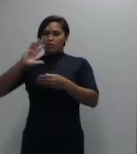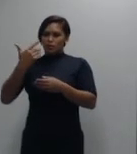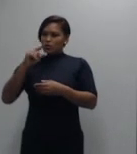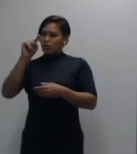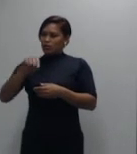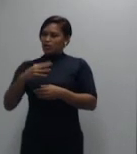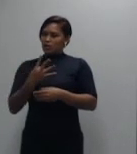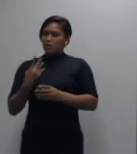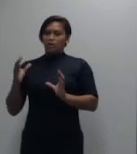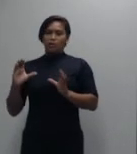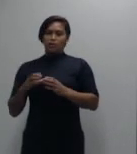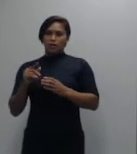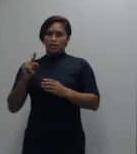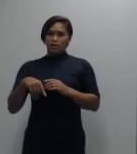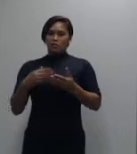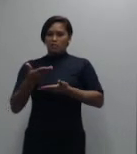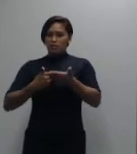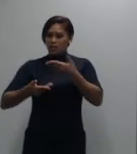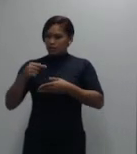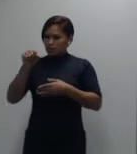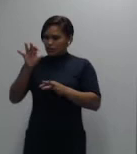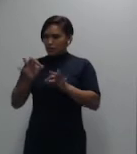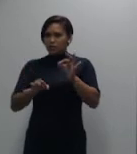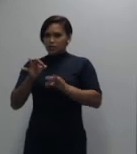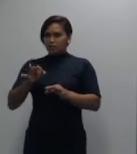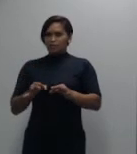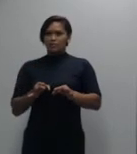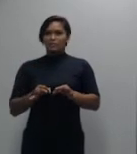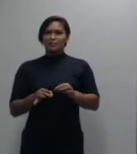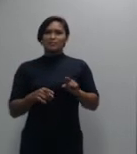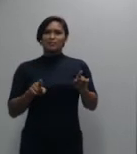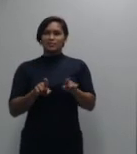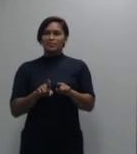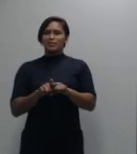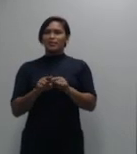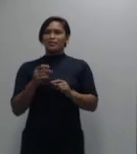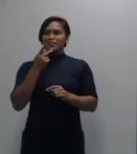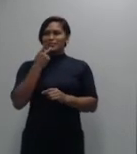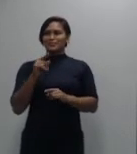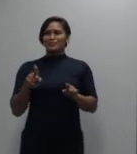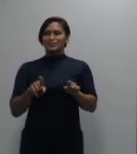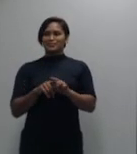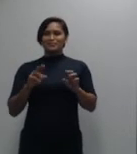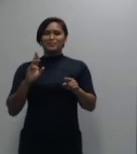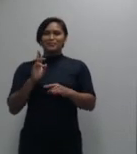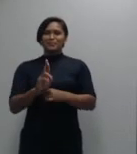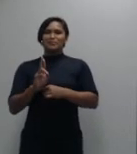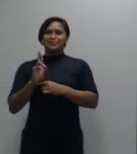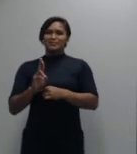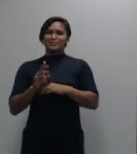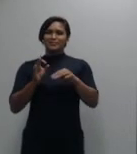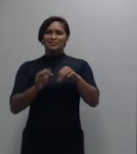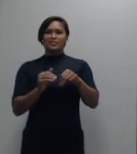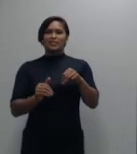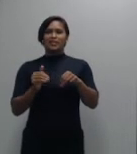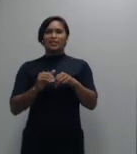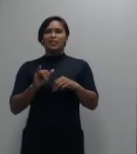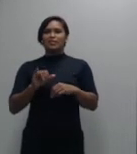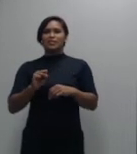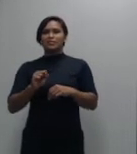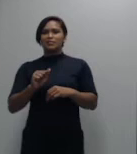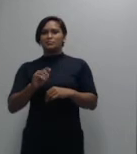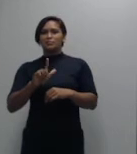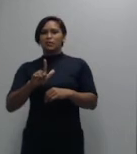da participei daquele julgamento Eu também quero me deter relatora ministra Isabel gallotti tem